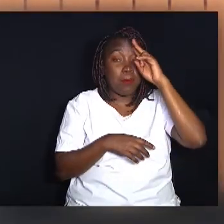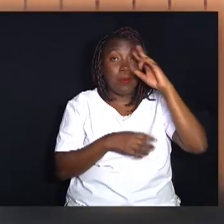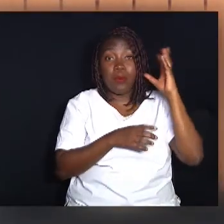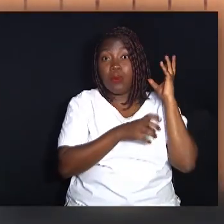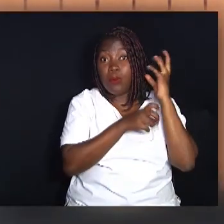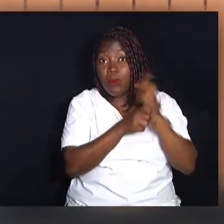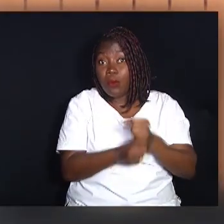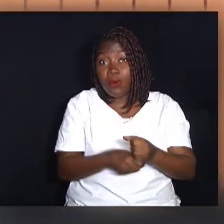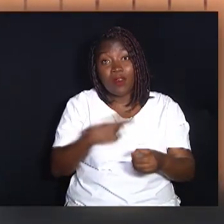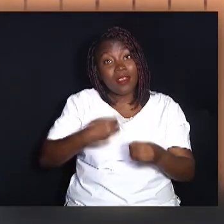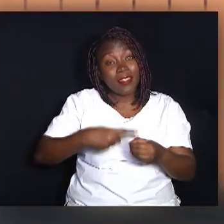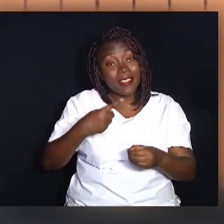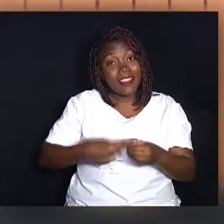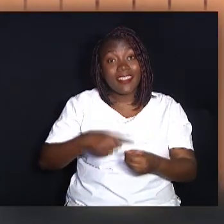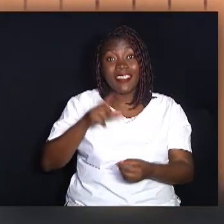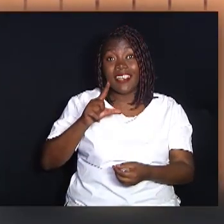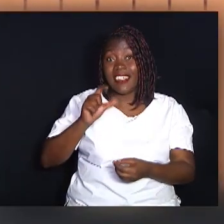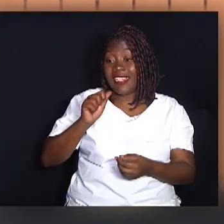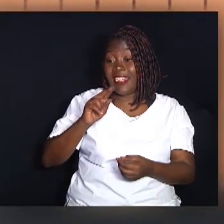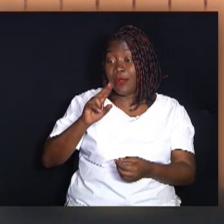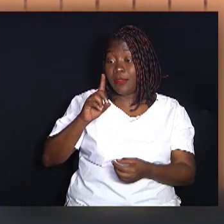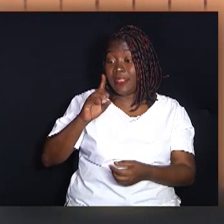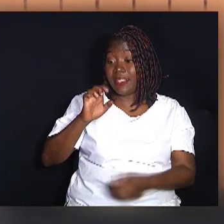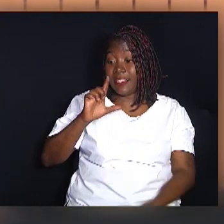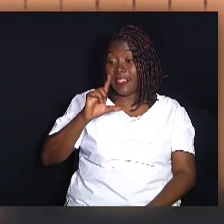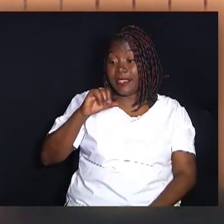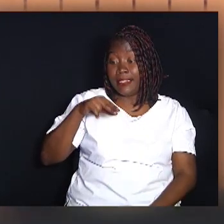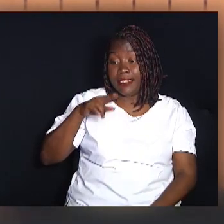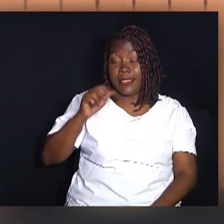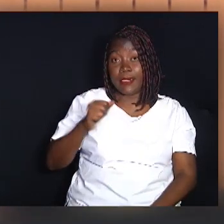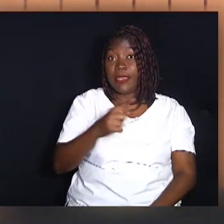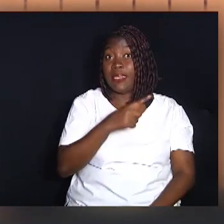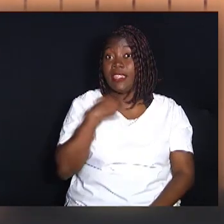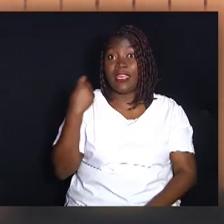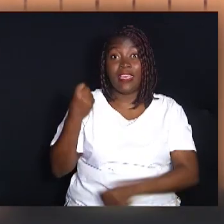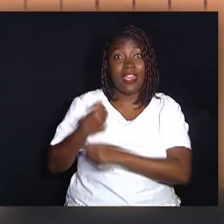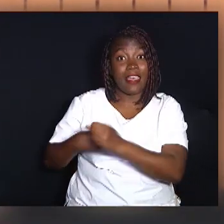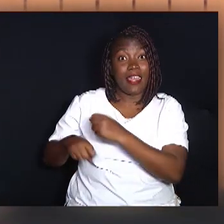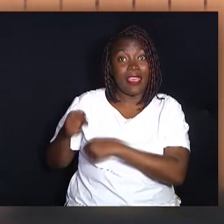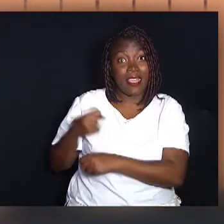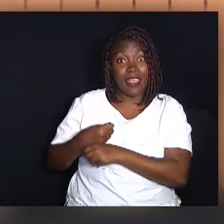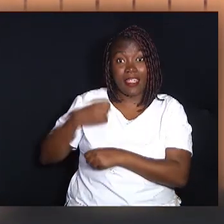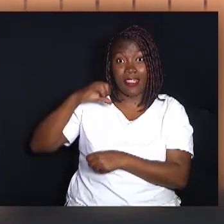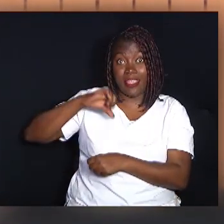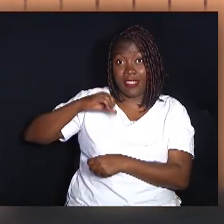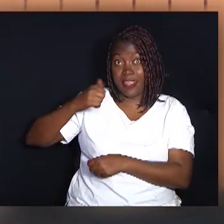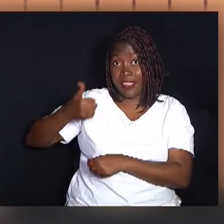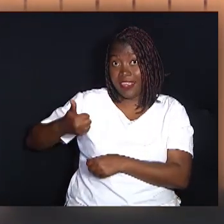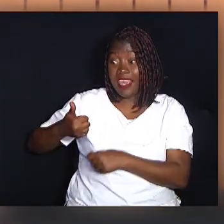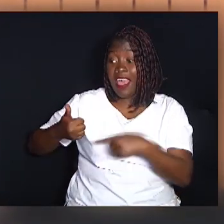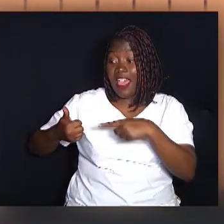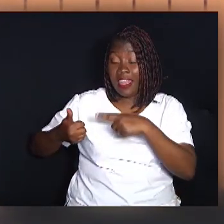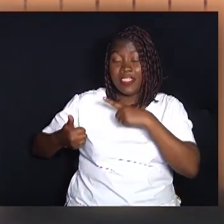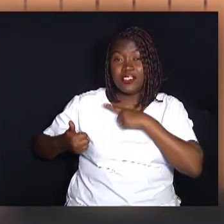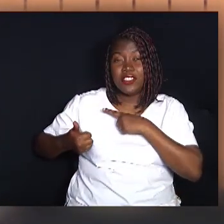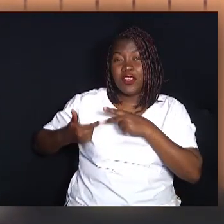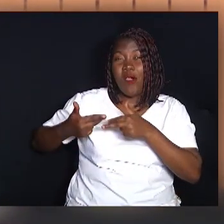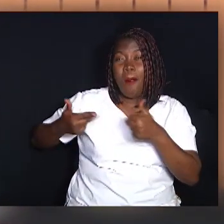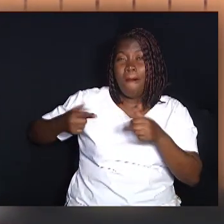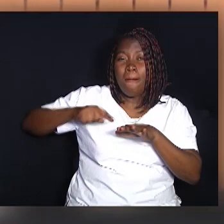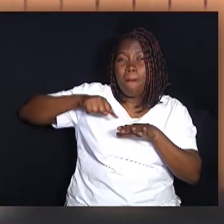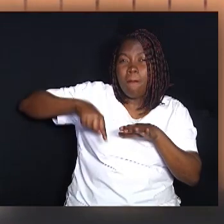Laudelina morre em 91 e como ela tinha uma coisa muito profunda de pensar